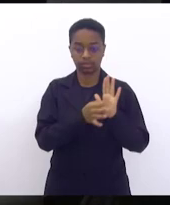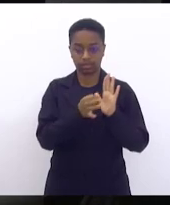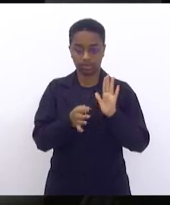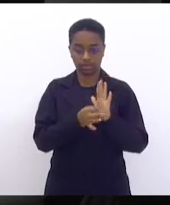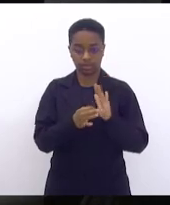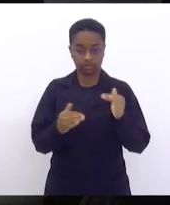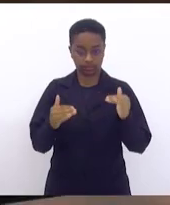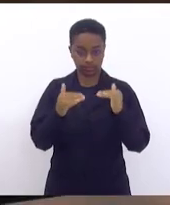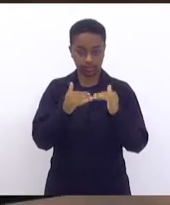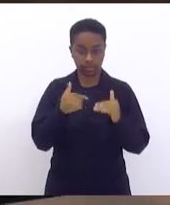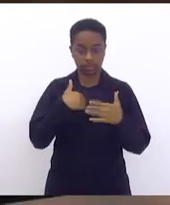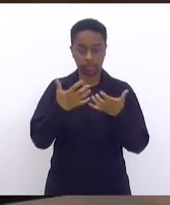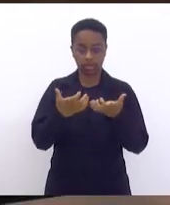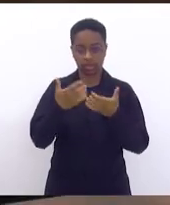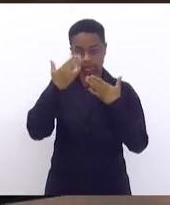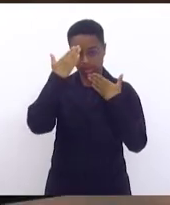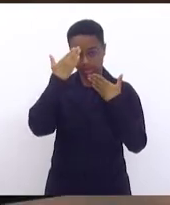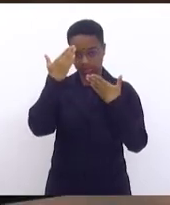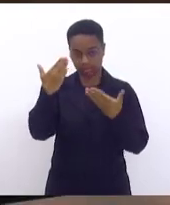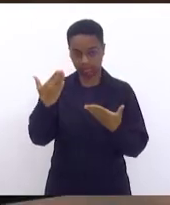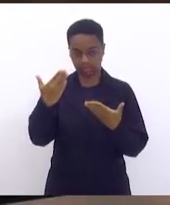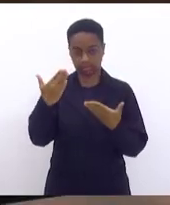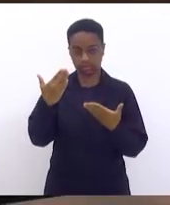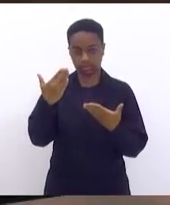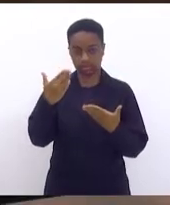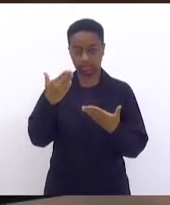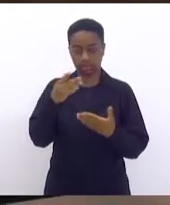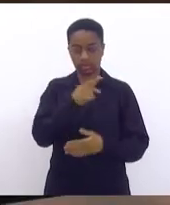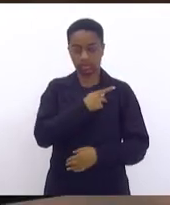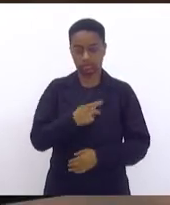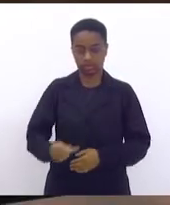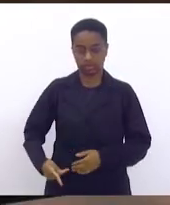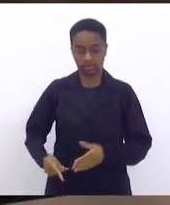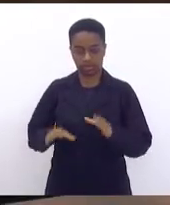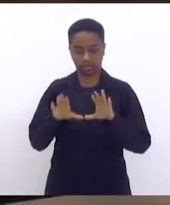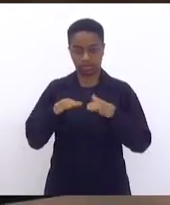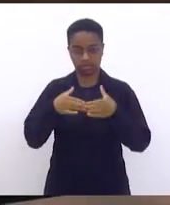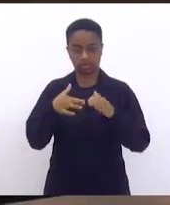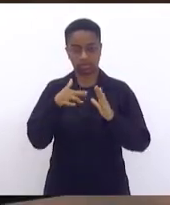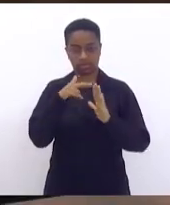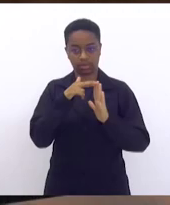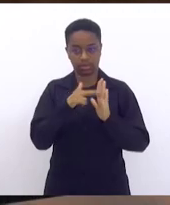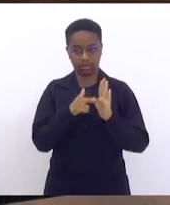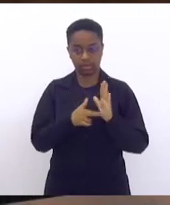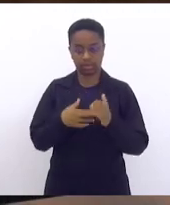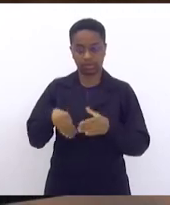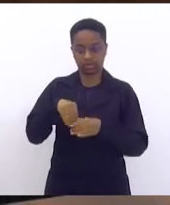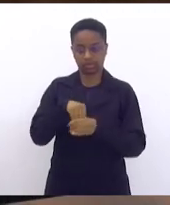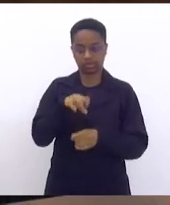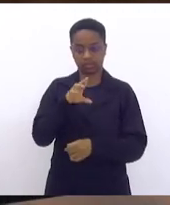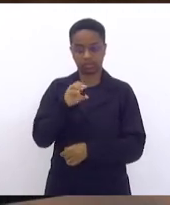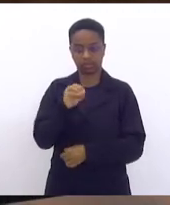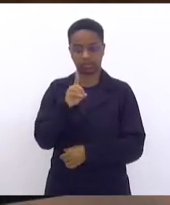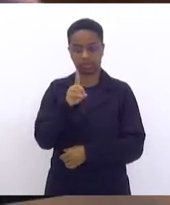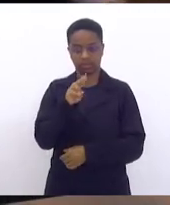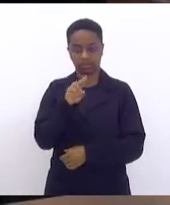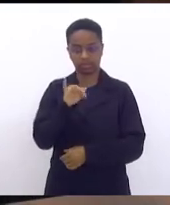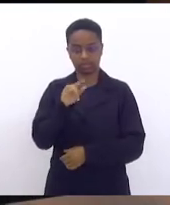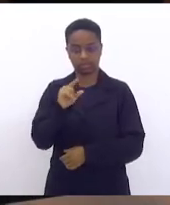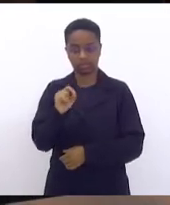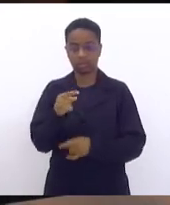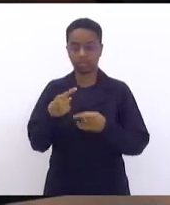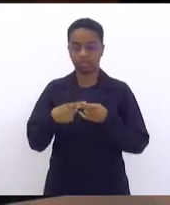queria agradecer muito ao nosso presidente da Comissão de Normas Internas, Rodrigo Amorim, por ter me